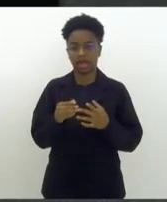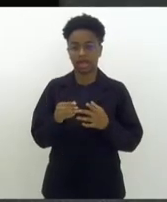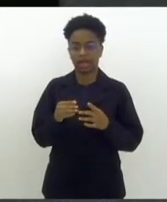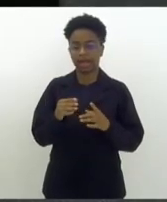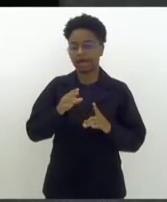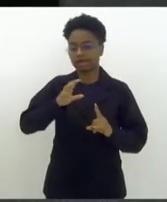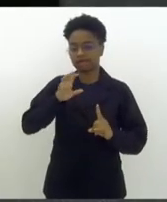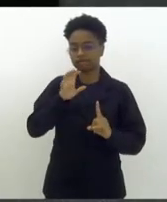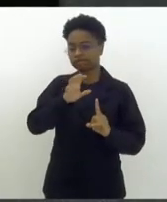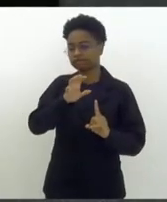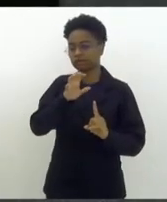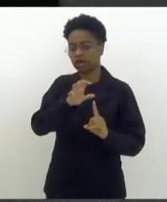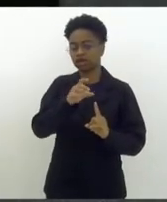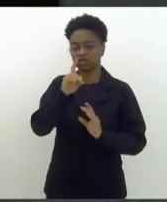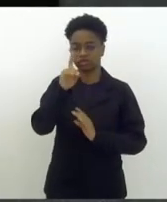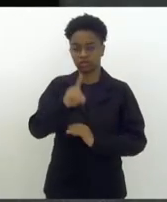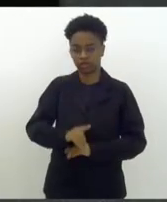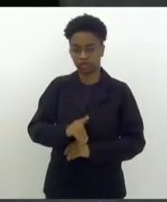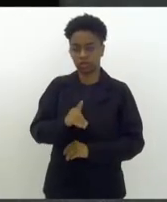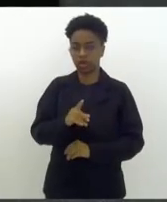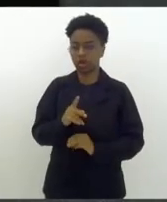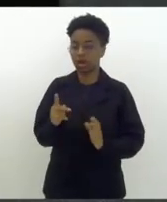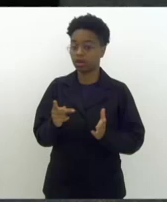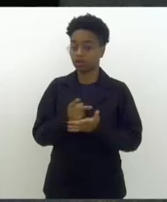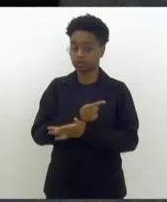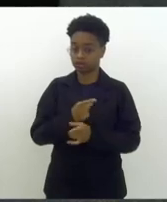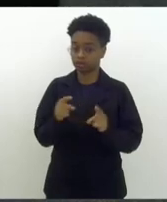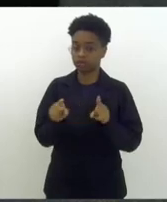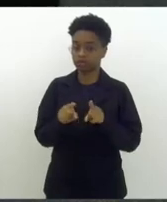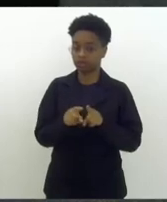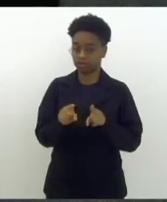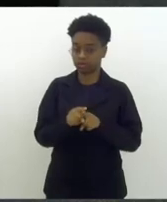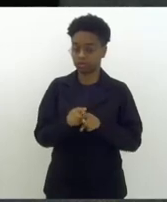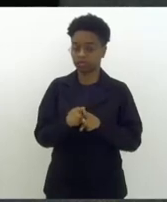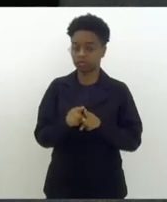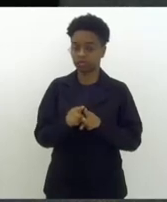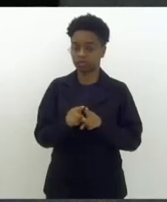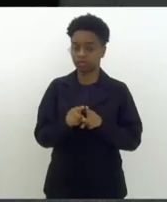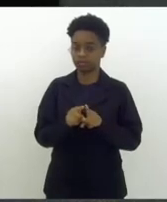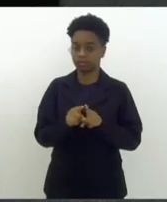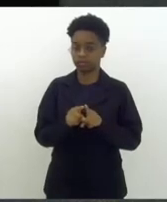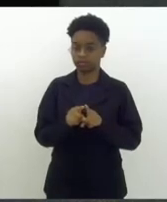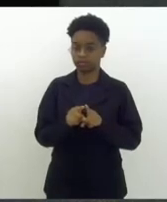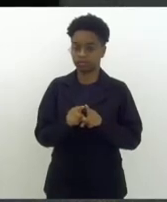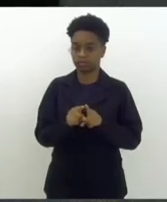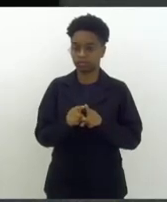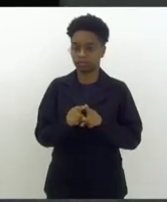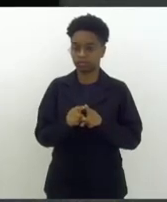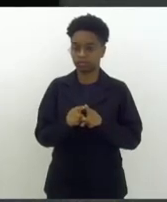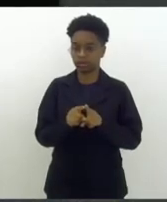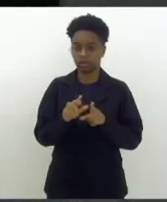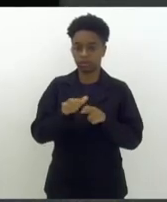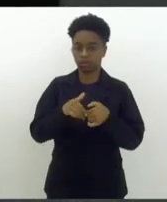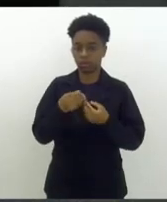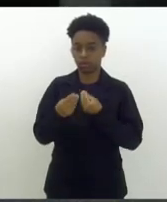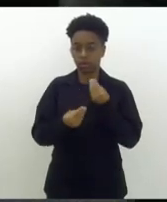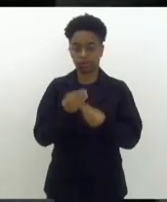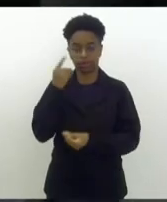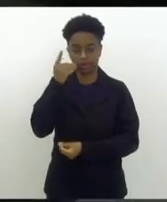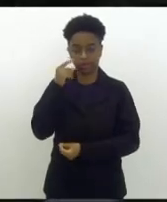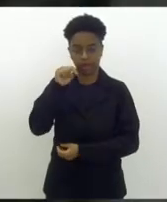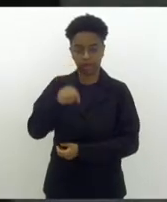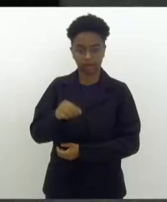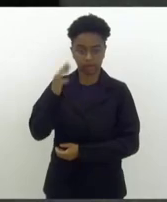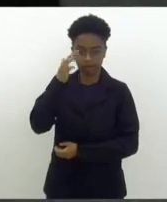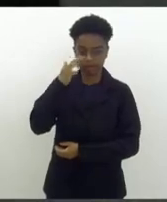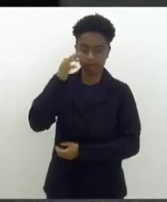diretores de unidades estão partindo inclusive presidente de maneira como deputados dessa casa aqui tem feito